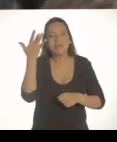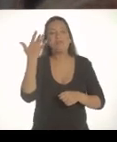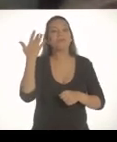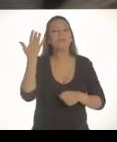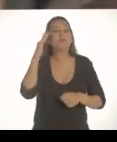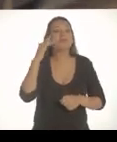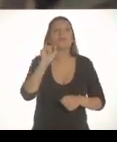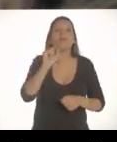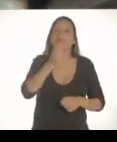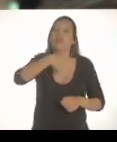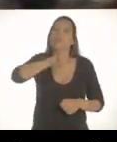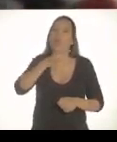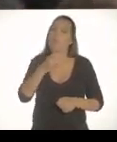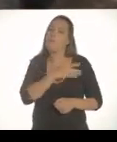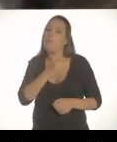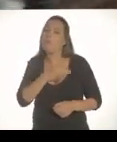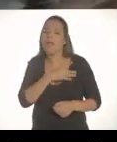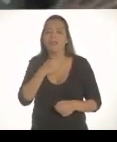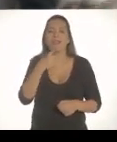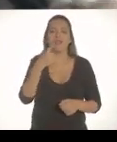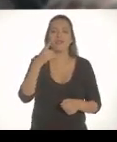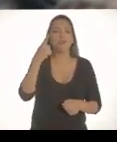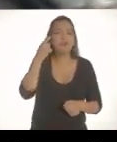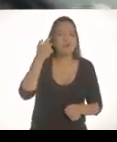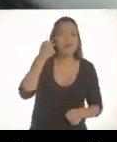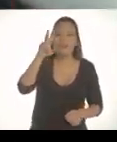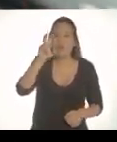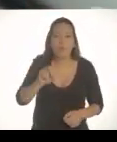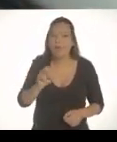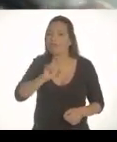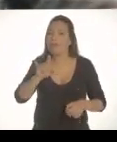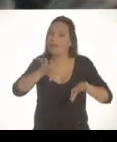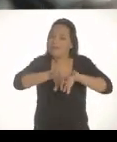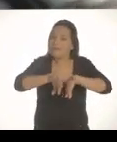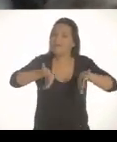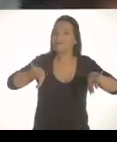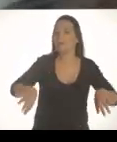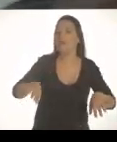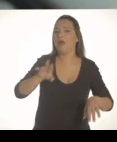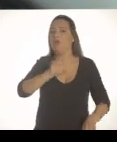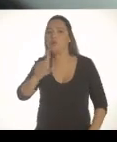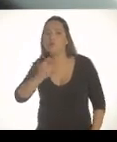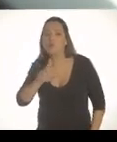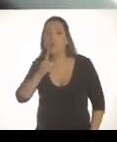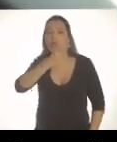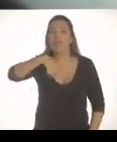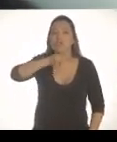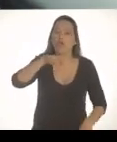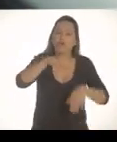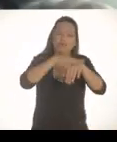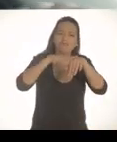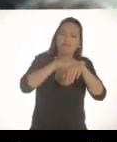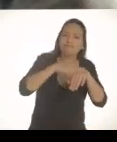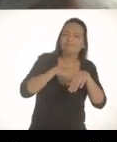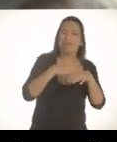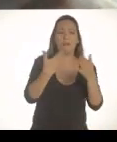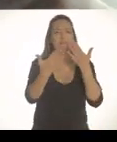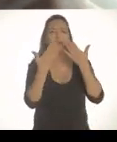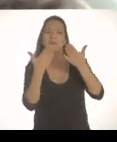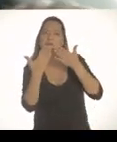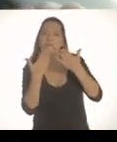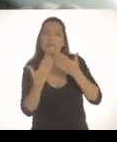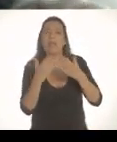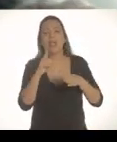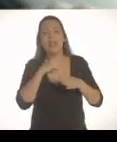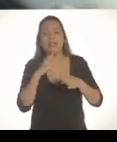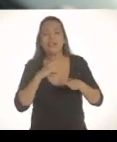gente. Que a gente não é estreito, que a gente não é sectário, que a gente não é de pouco diálogo. Muito